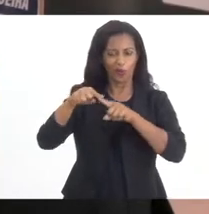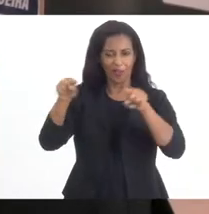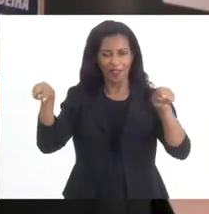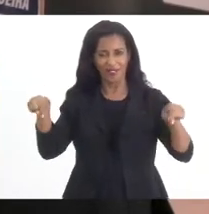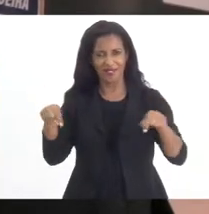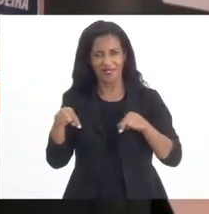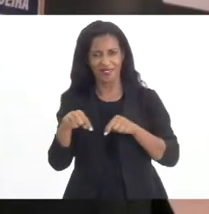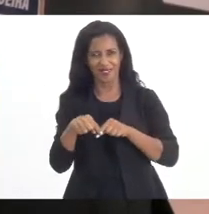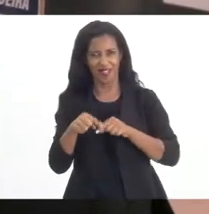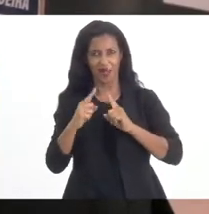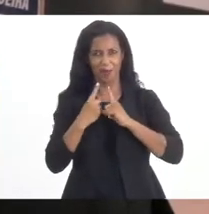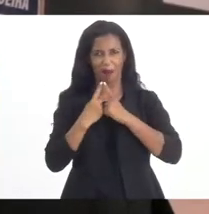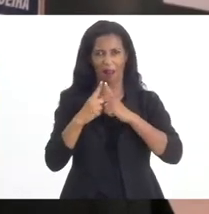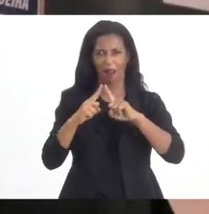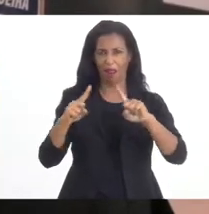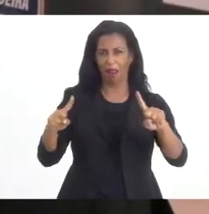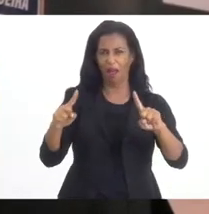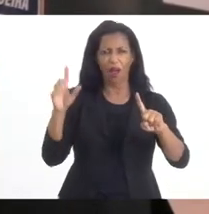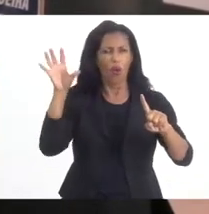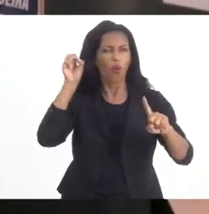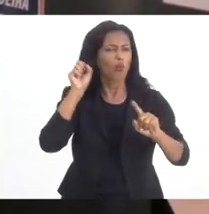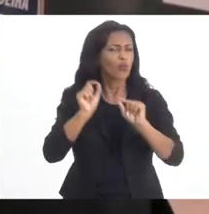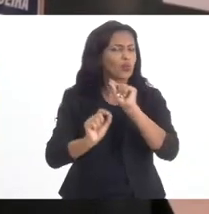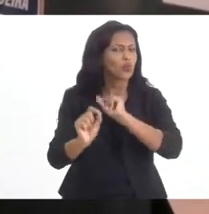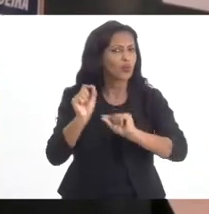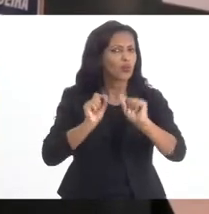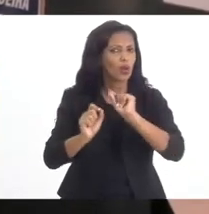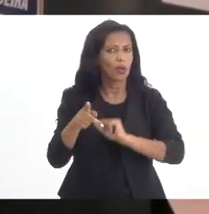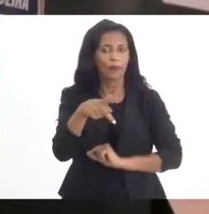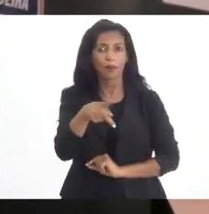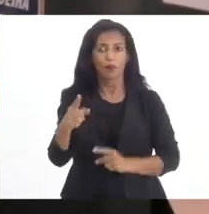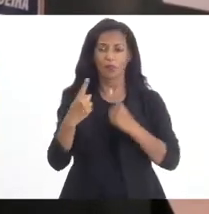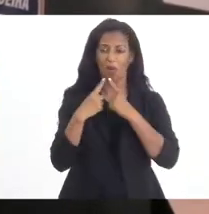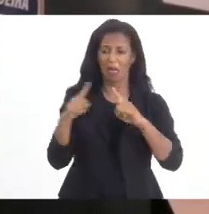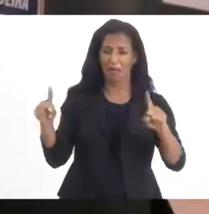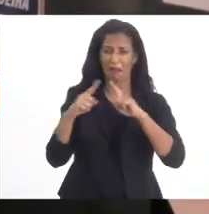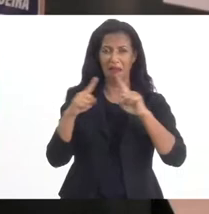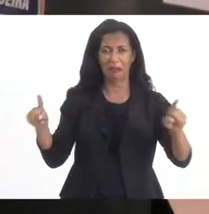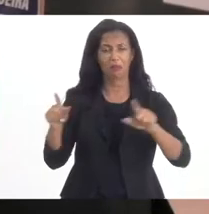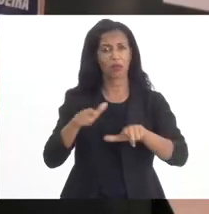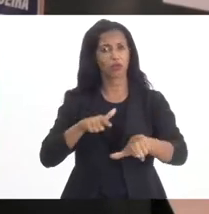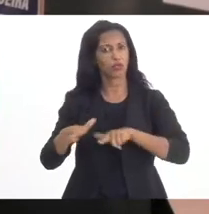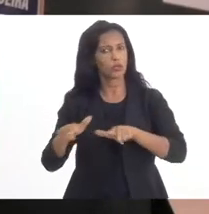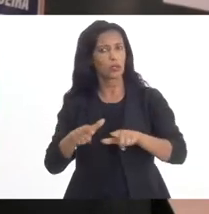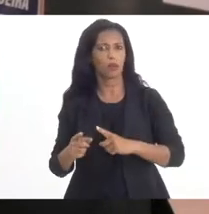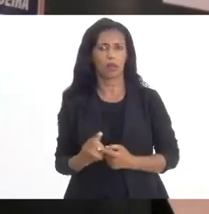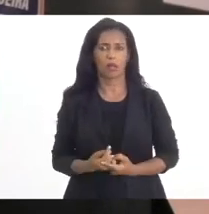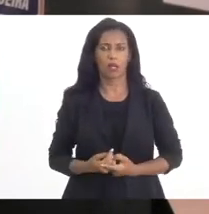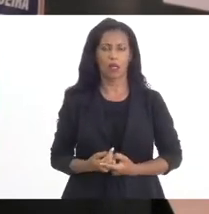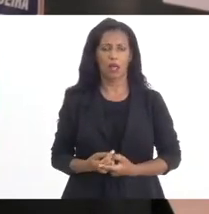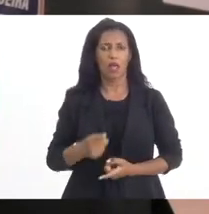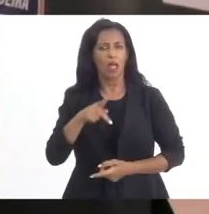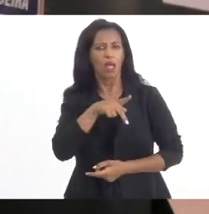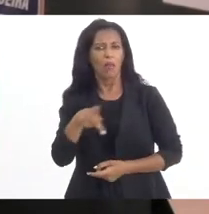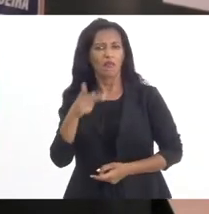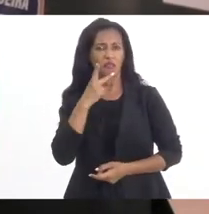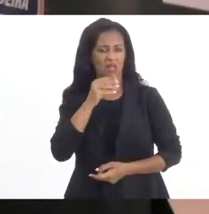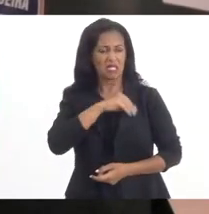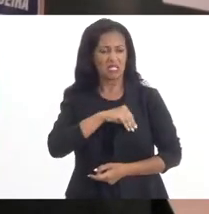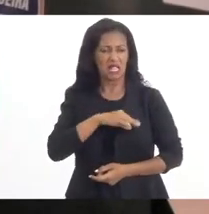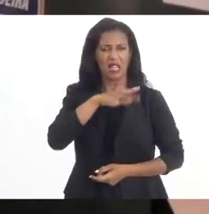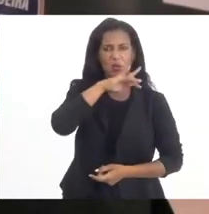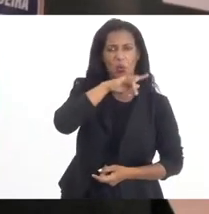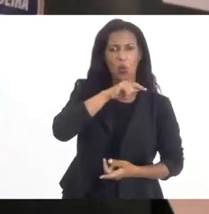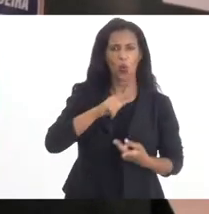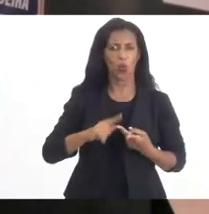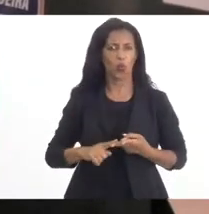aula. E o que é que nós estamos escutando dentro de sala de aula? É professor reclamando de trabalhar, é professor dizendo que ganha mal, que não